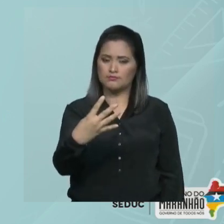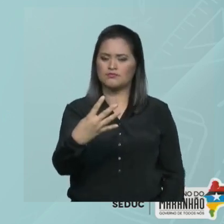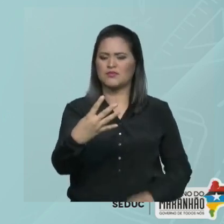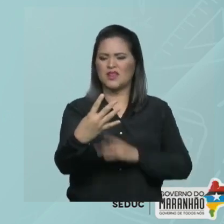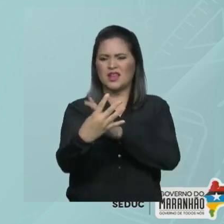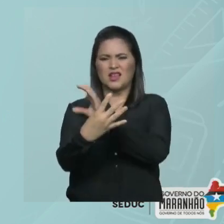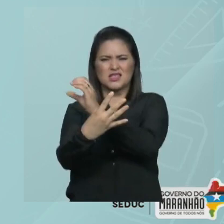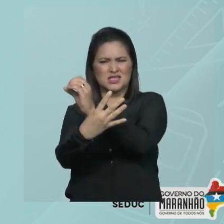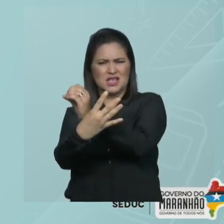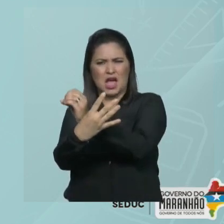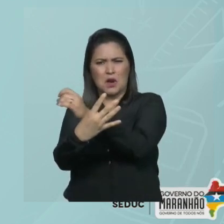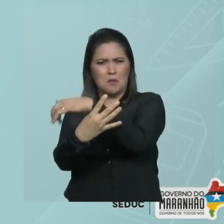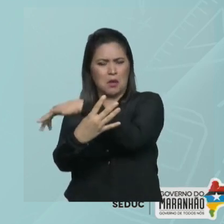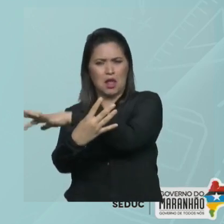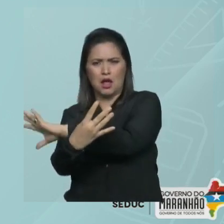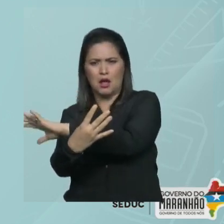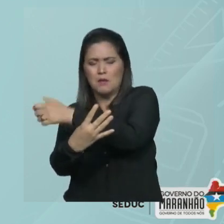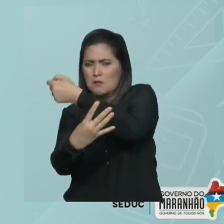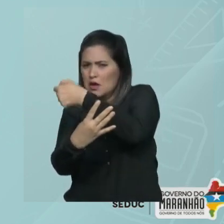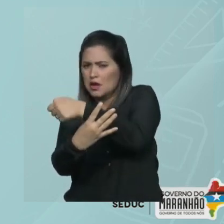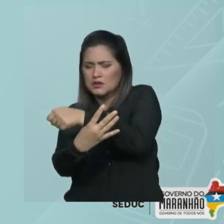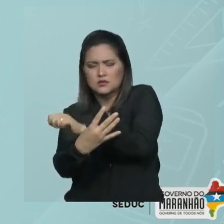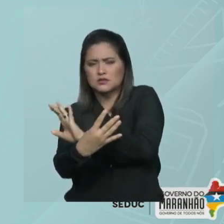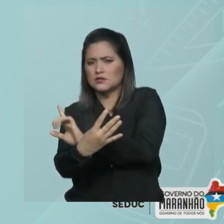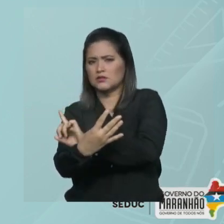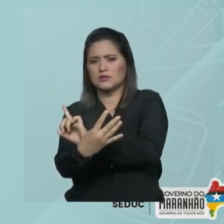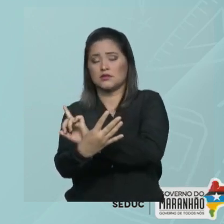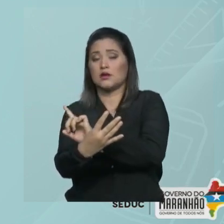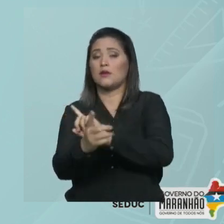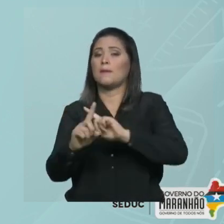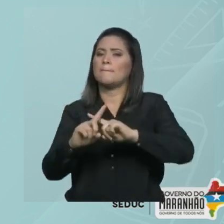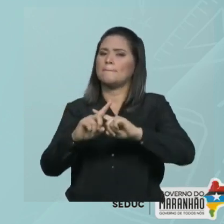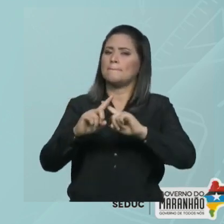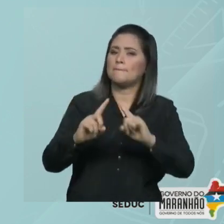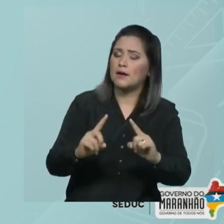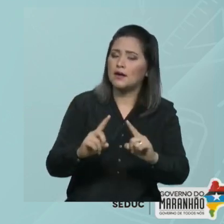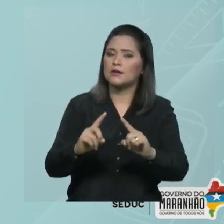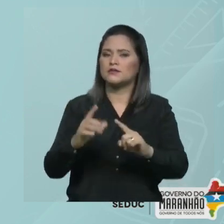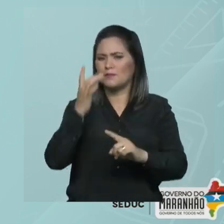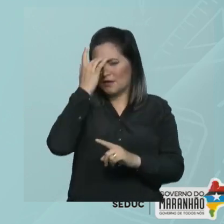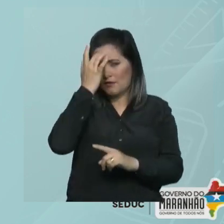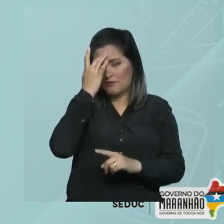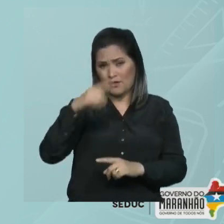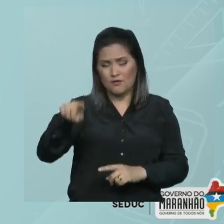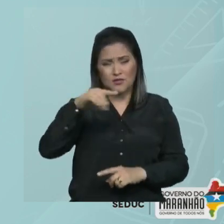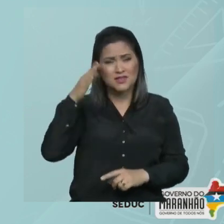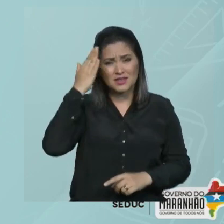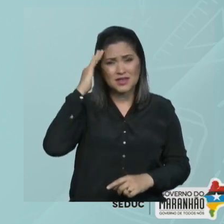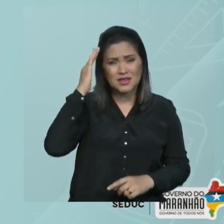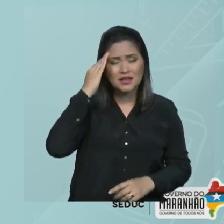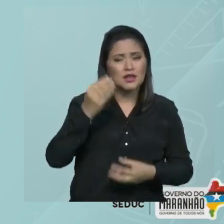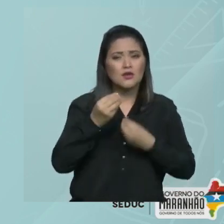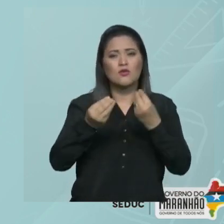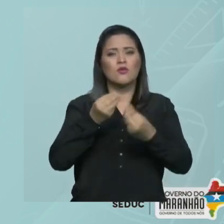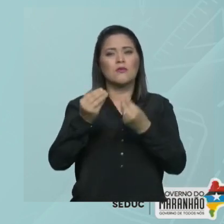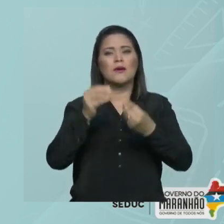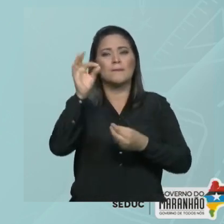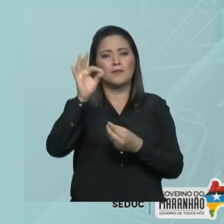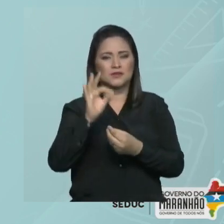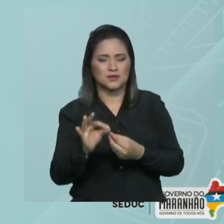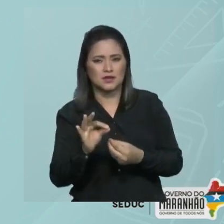que eu vou transformar para porcentagem. E para isso, eu preciso deslocar a vírgula duas casas para a direita,